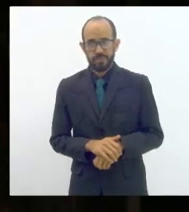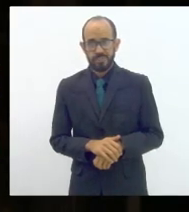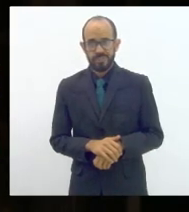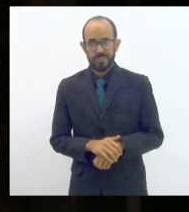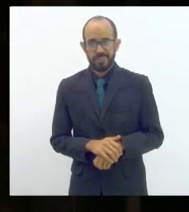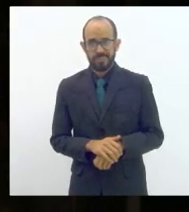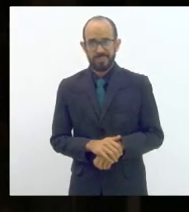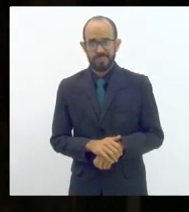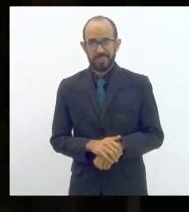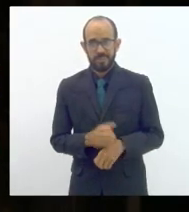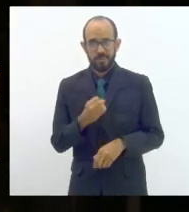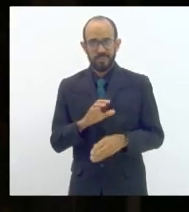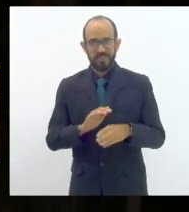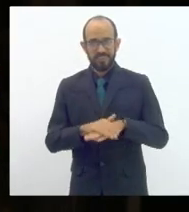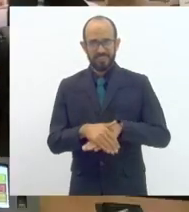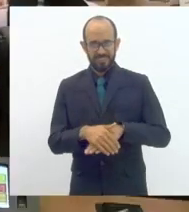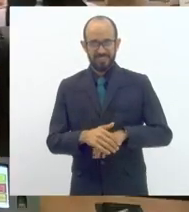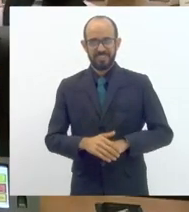uma boa noite.